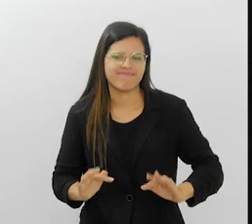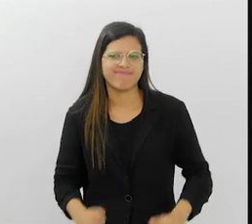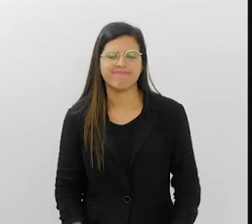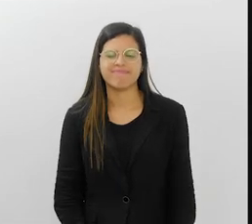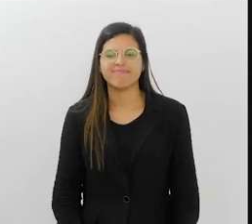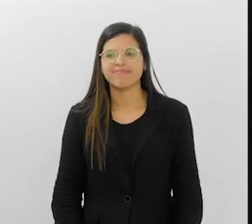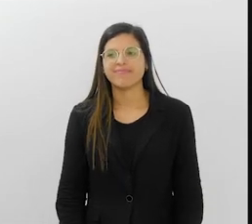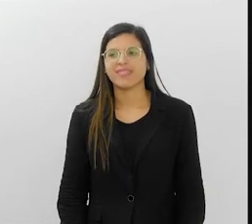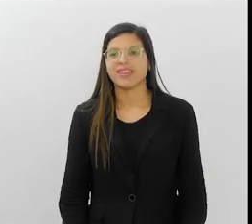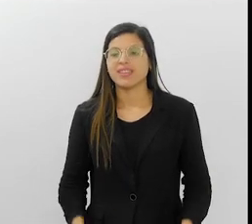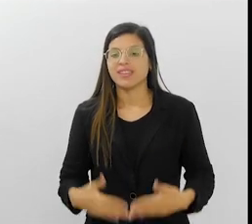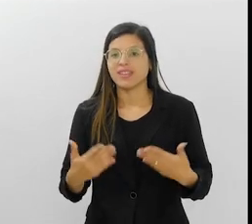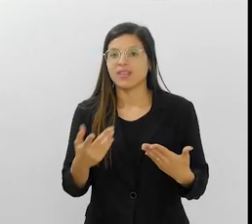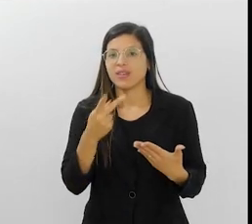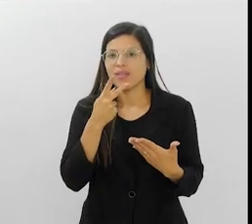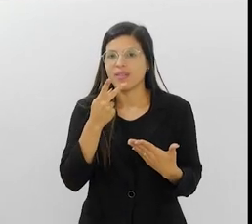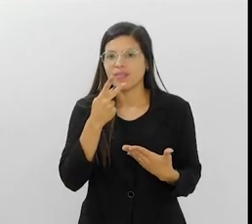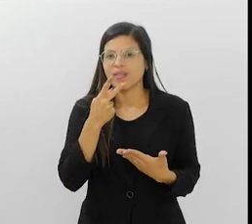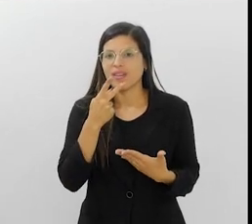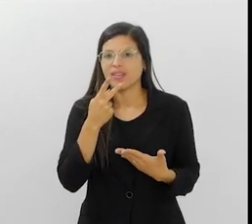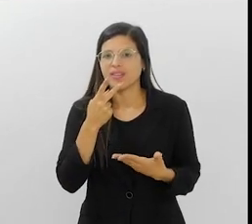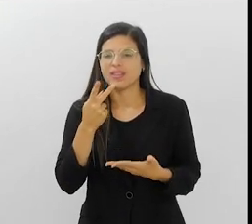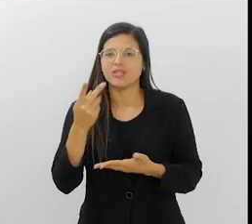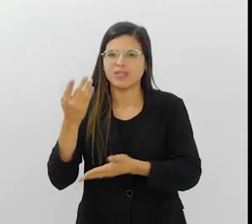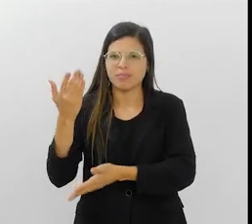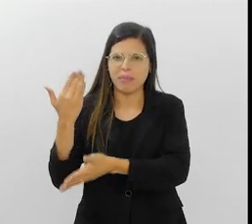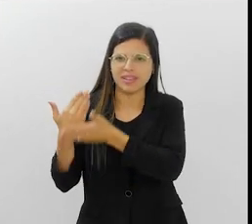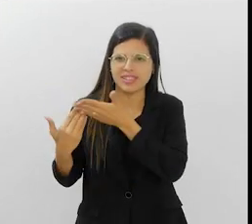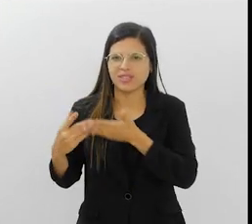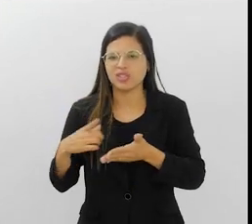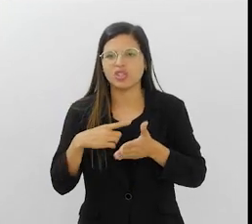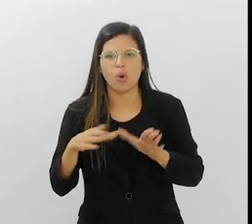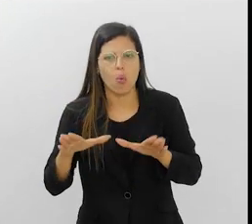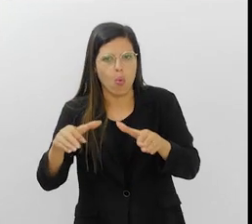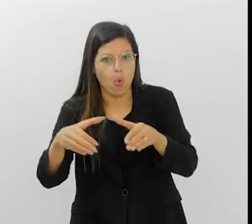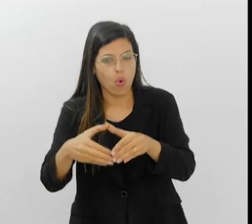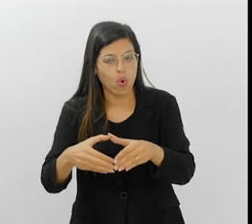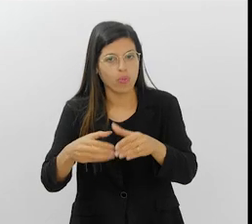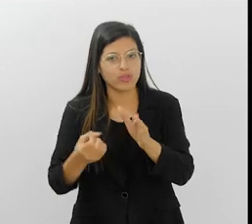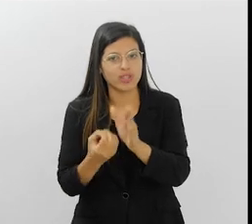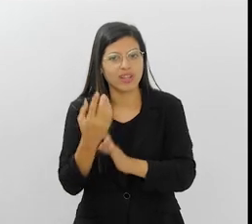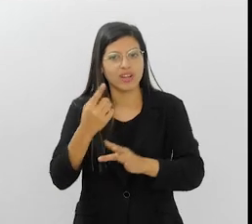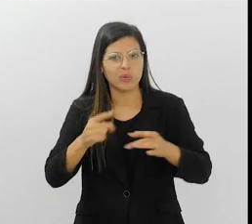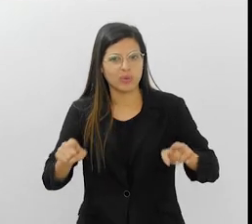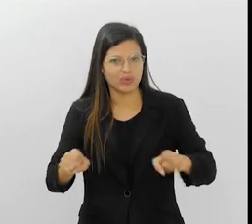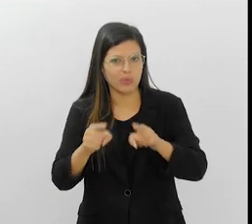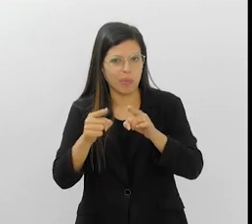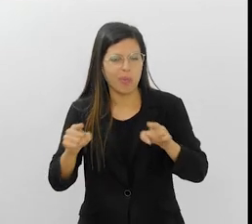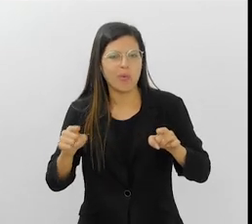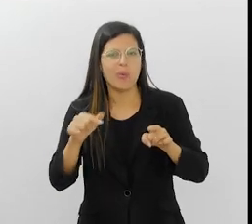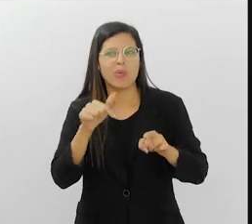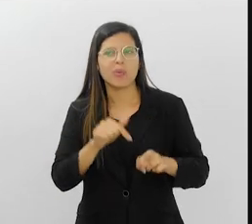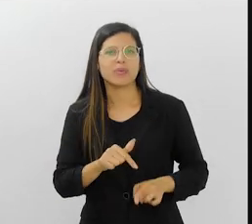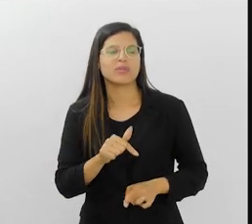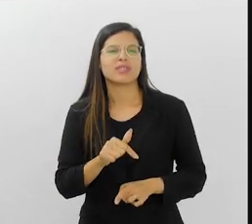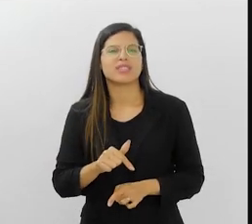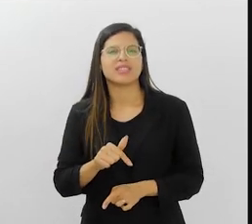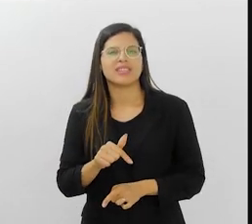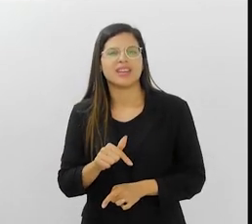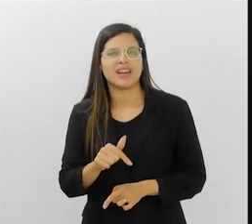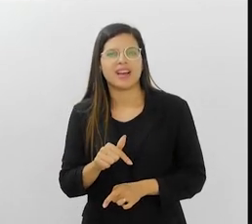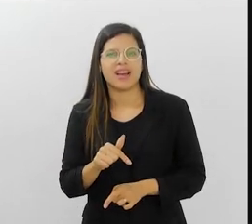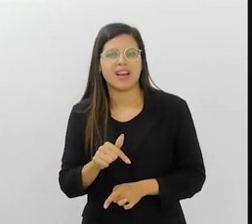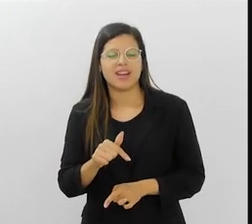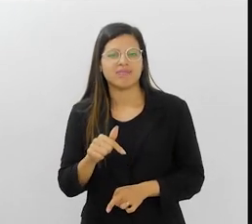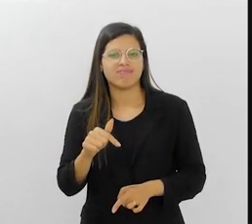Ô, Cláudio, fala pra gente, você estava comentando que antigamente você tinha as aulas dos compositores, que era uma aula fechada, restrita àqueles